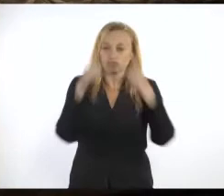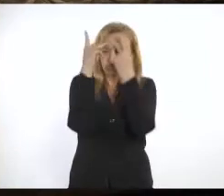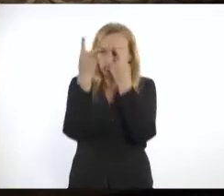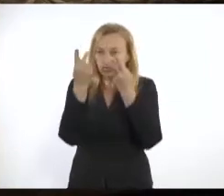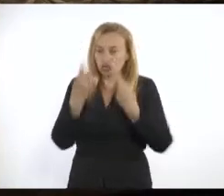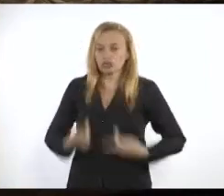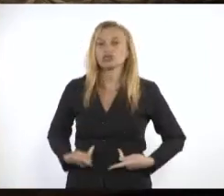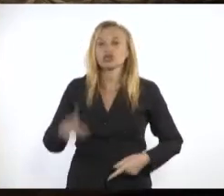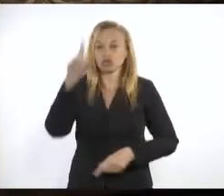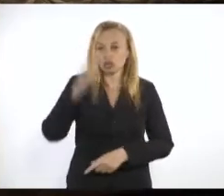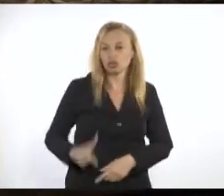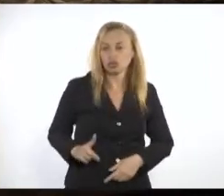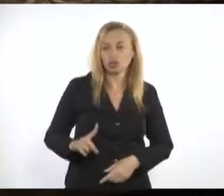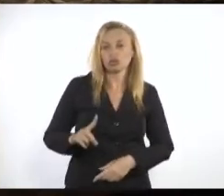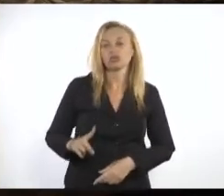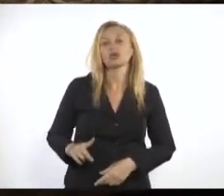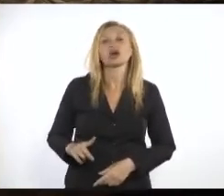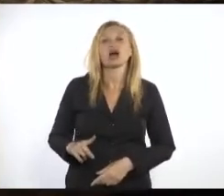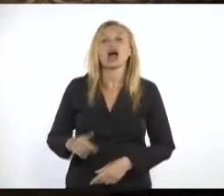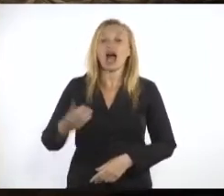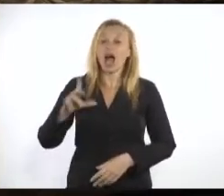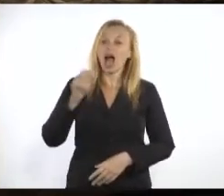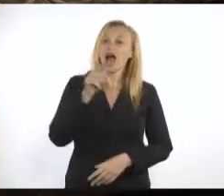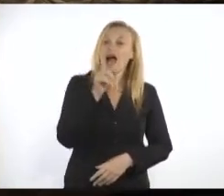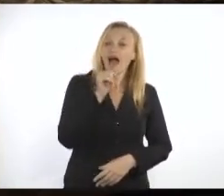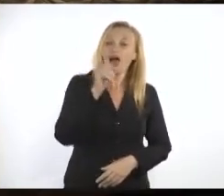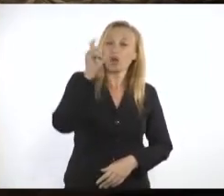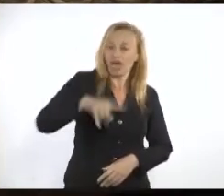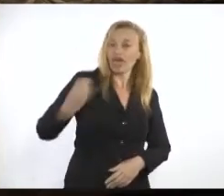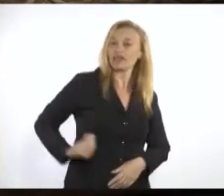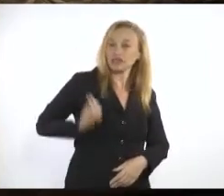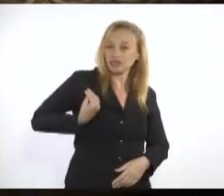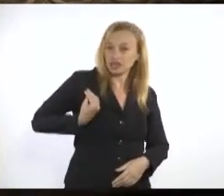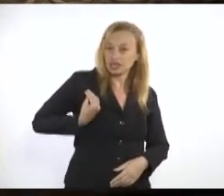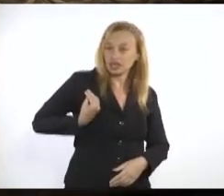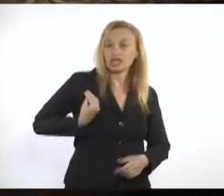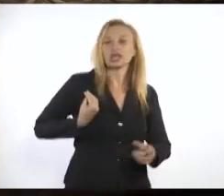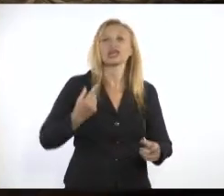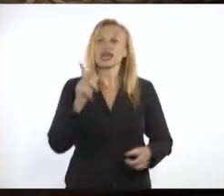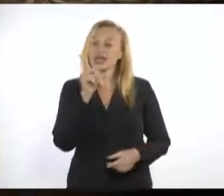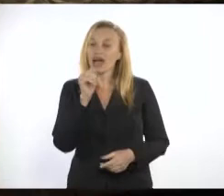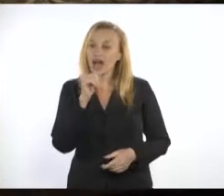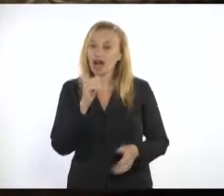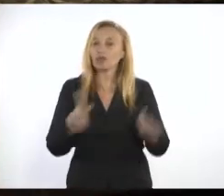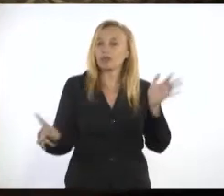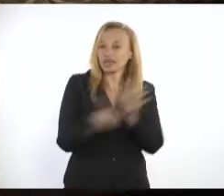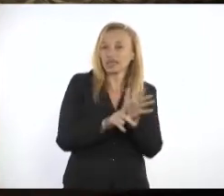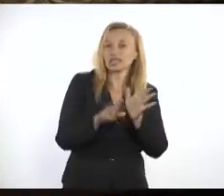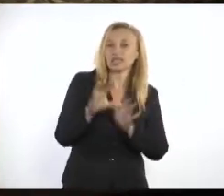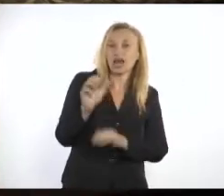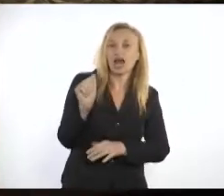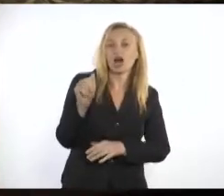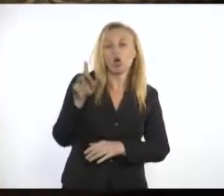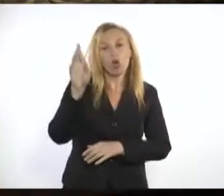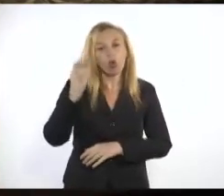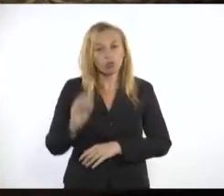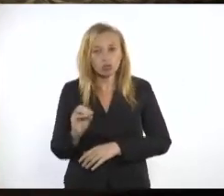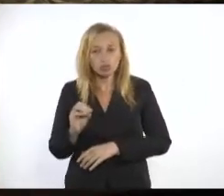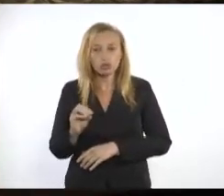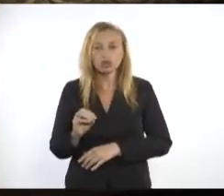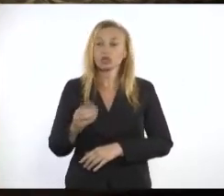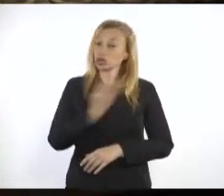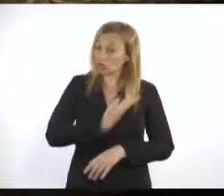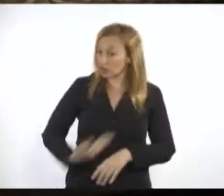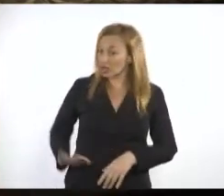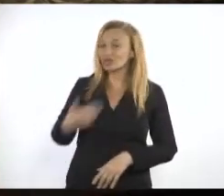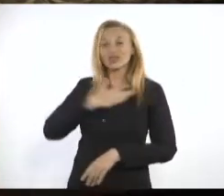água é vida e a água faz parte, sim, a ONU, que o governador tanto gosta, já